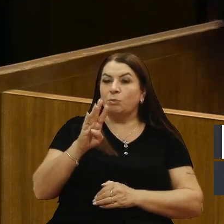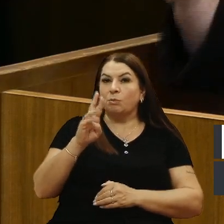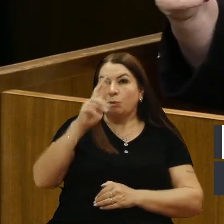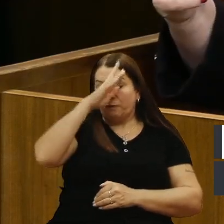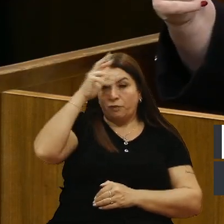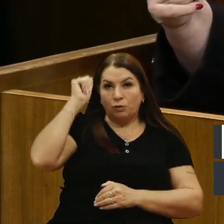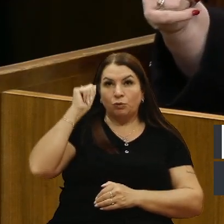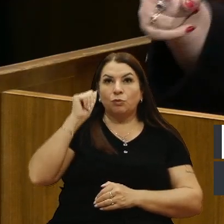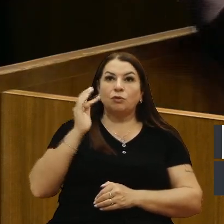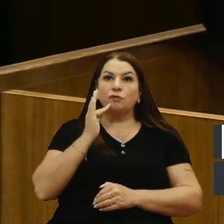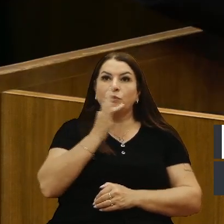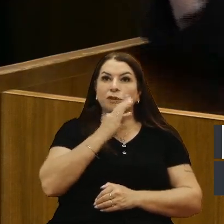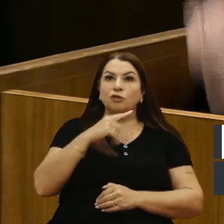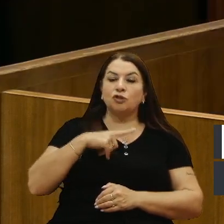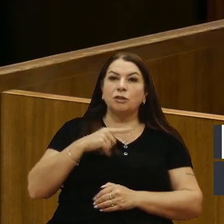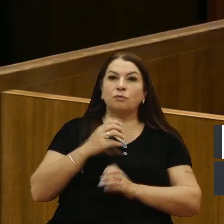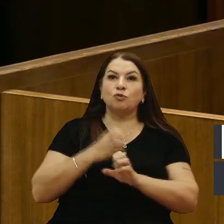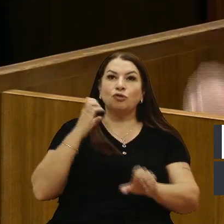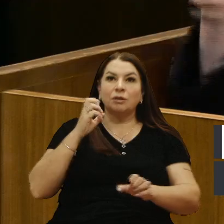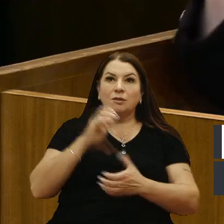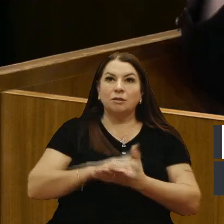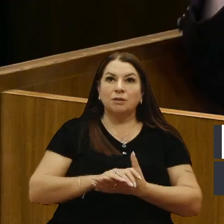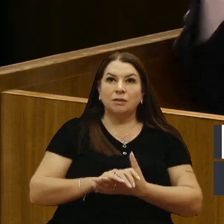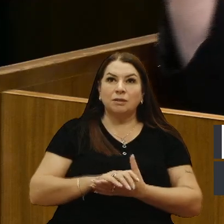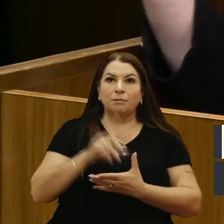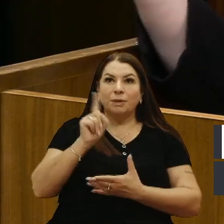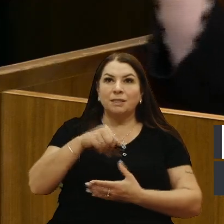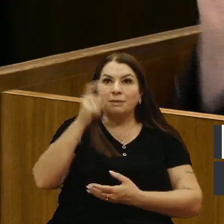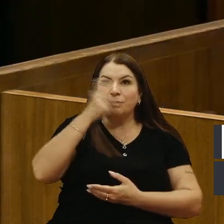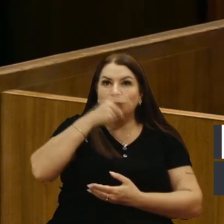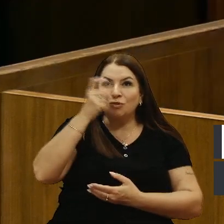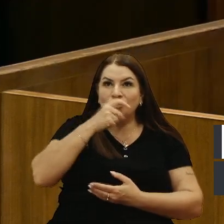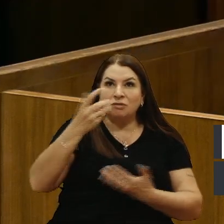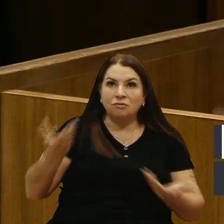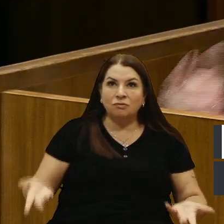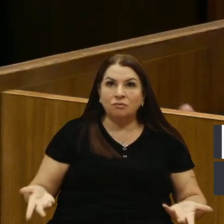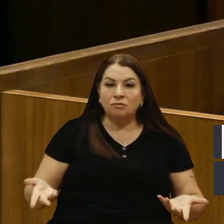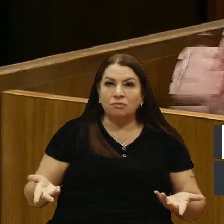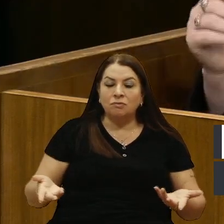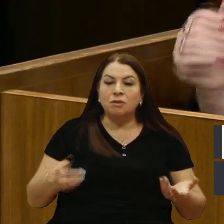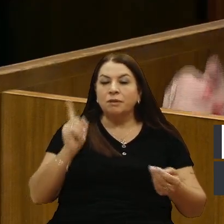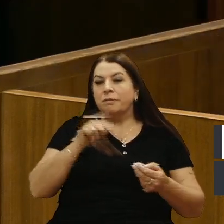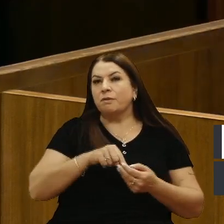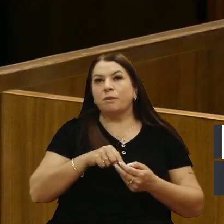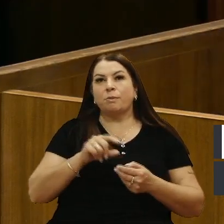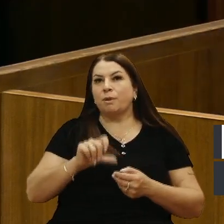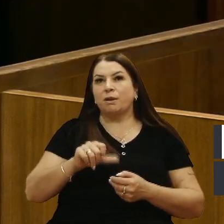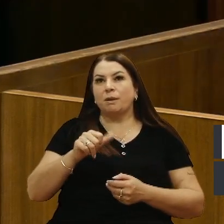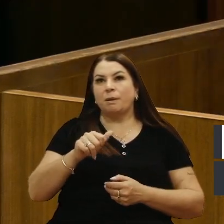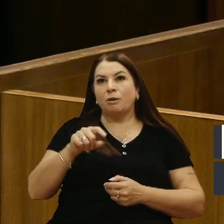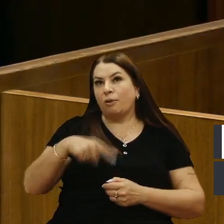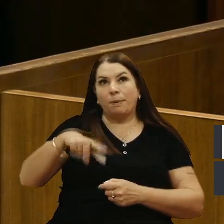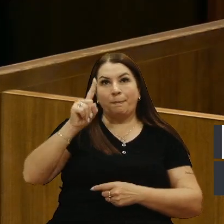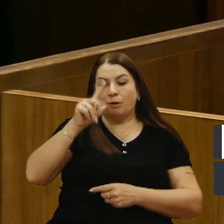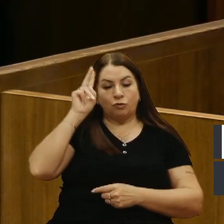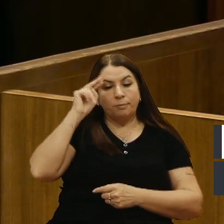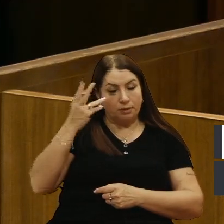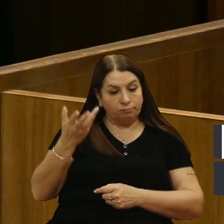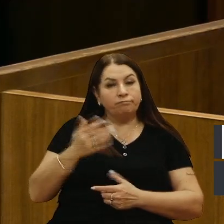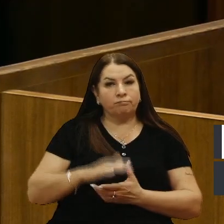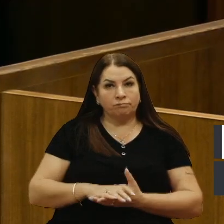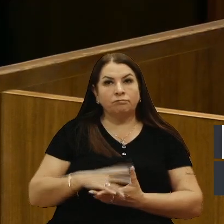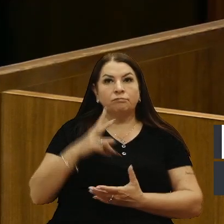gente tivesse um engenheiro. Mas é mentira, gente. E não é 1º de abril. Seu à